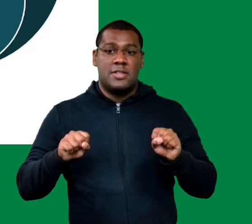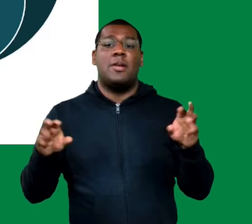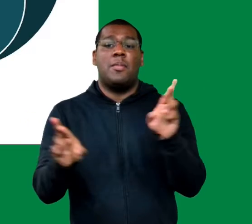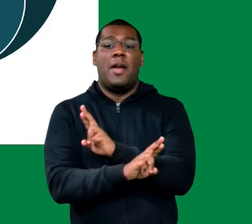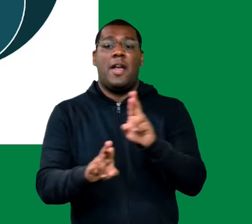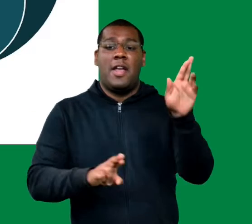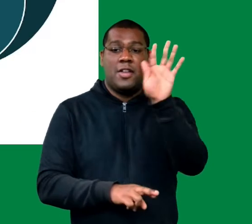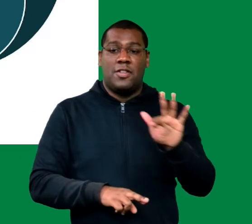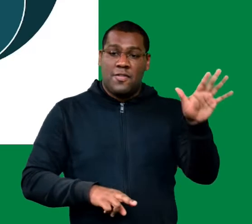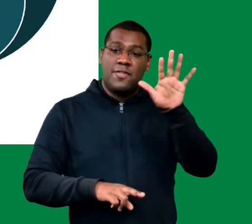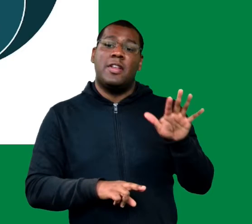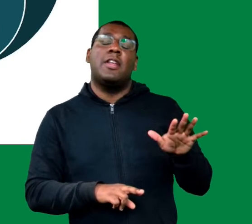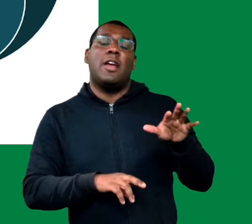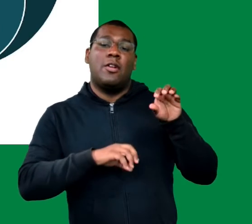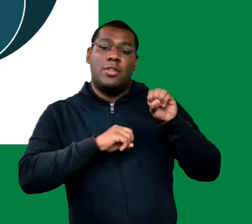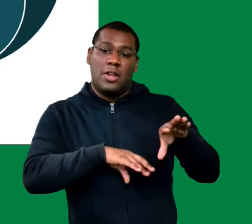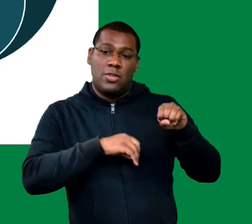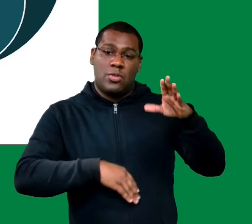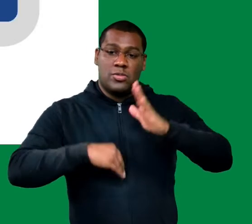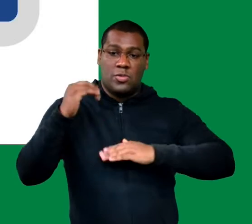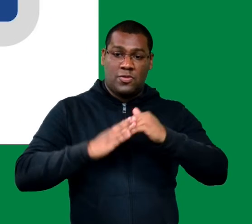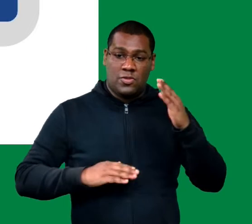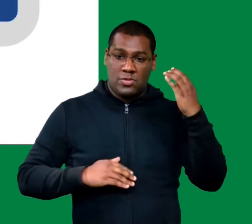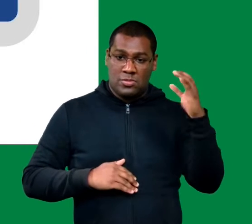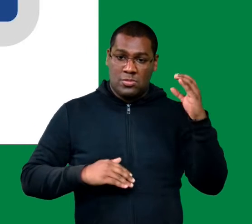profissional, científica e tecnológica.